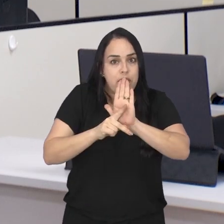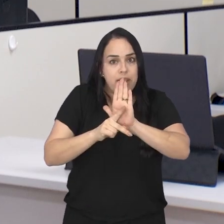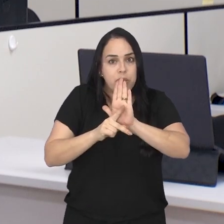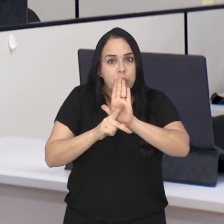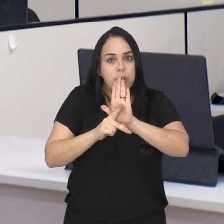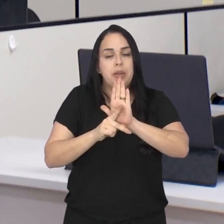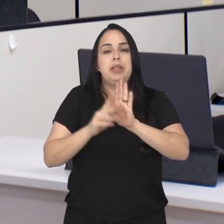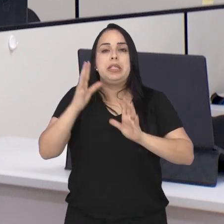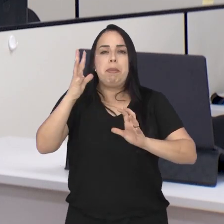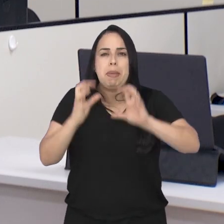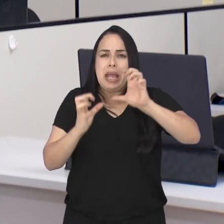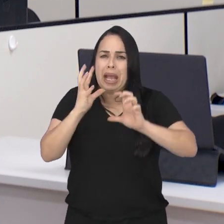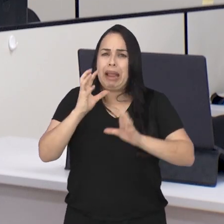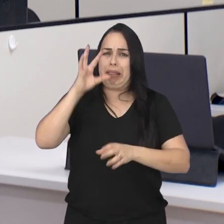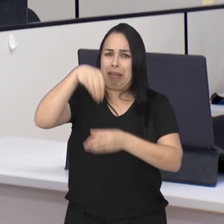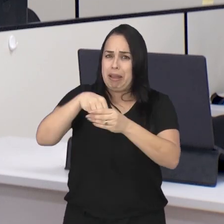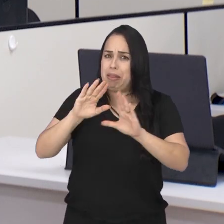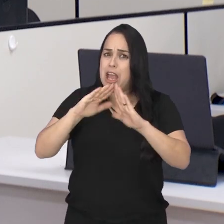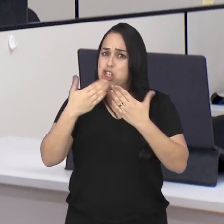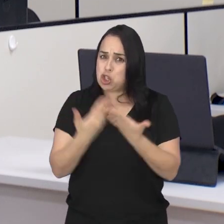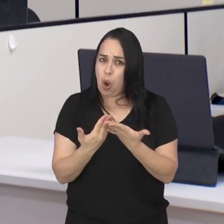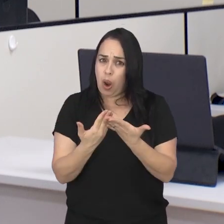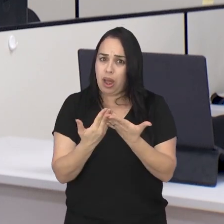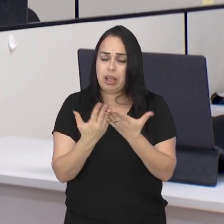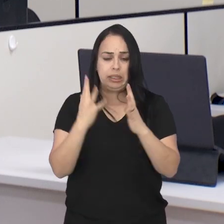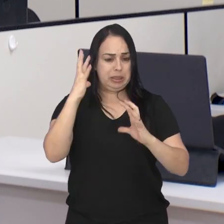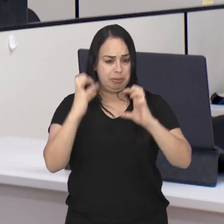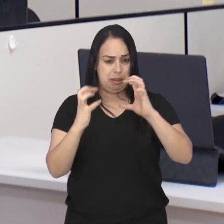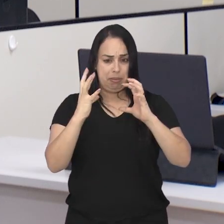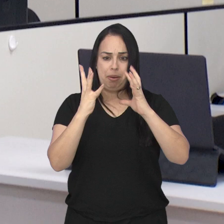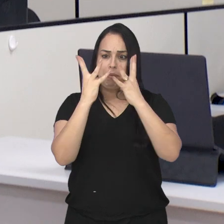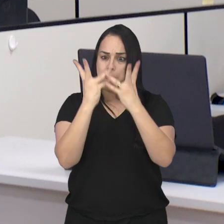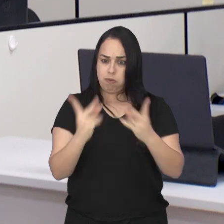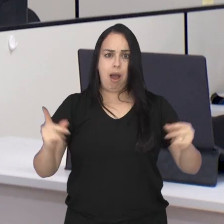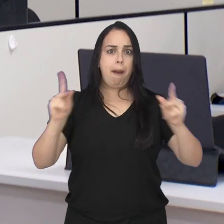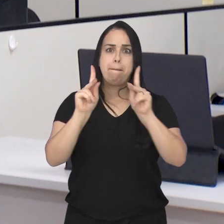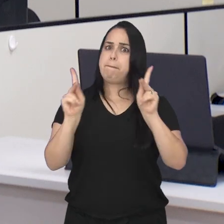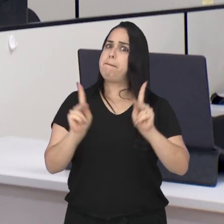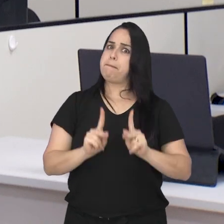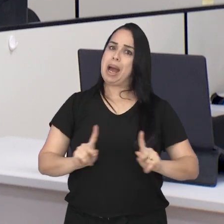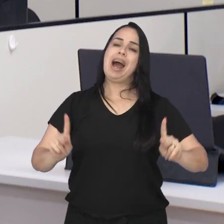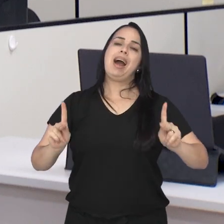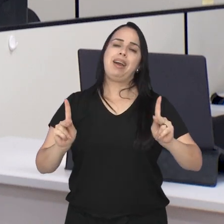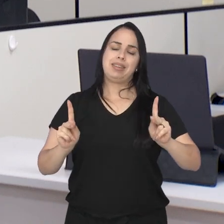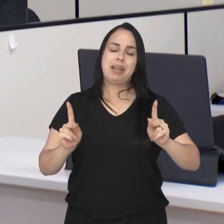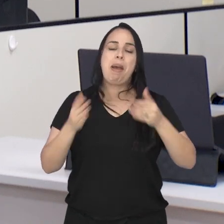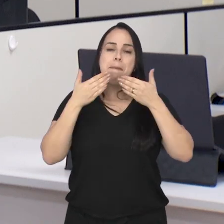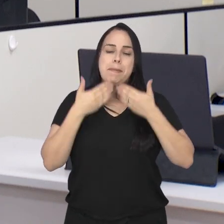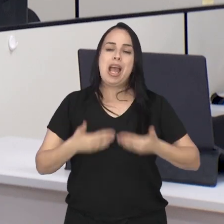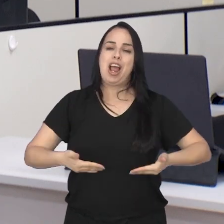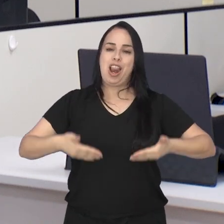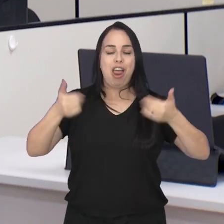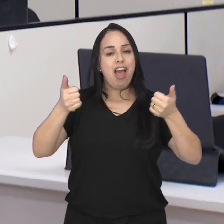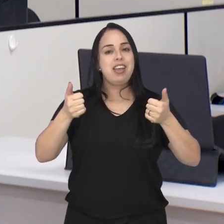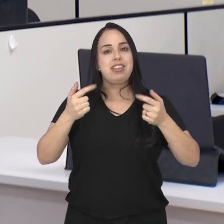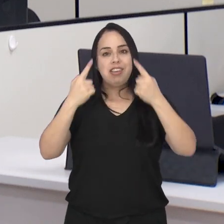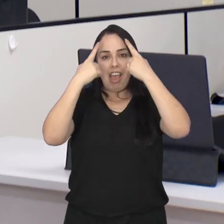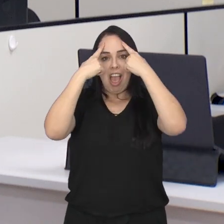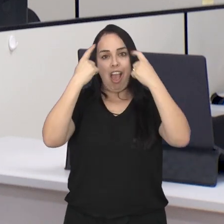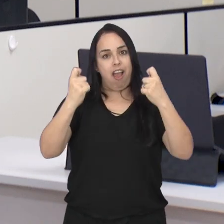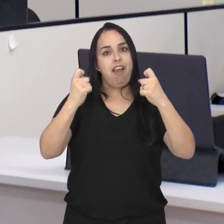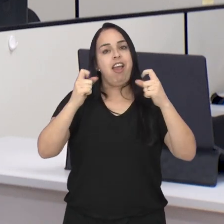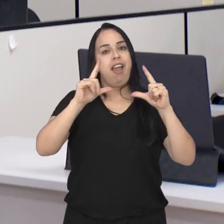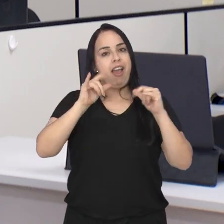para gestão de conflitos nas escolas o objetivo é melhorar o clima entre os estudantes e evitar Claro